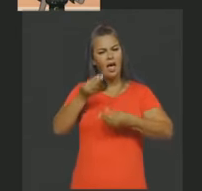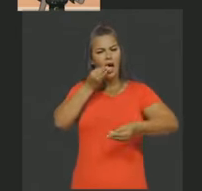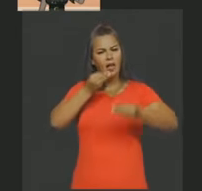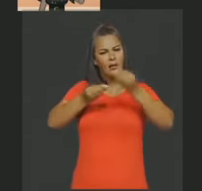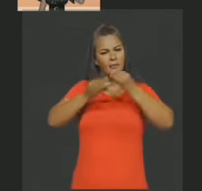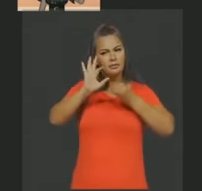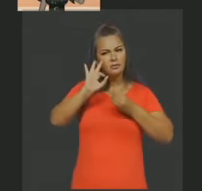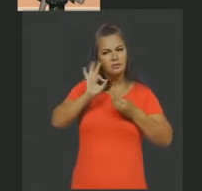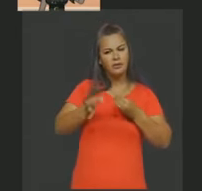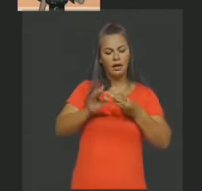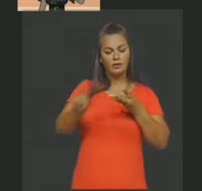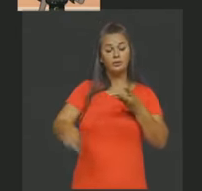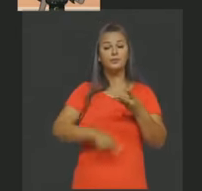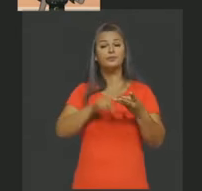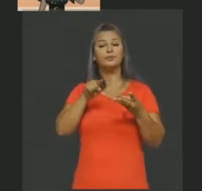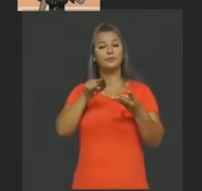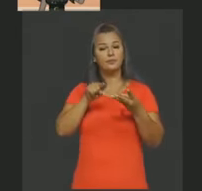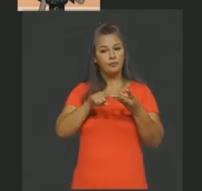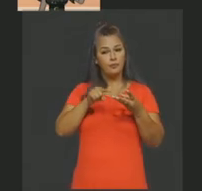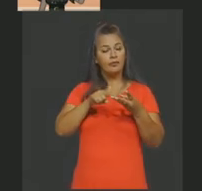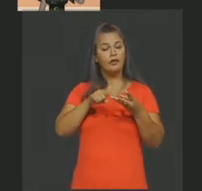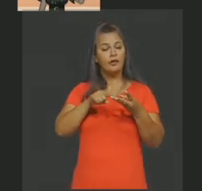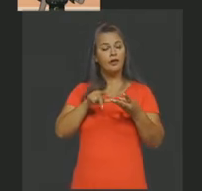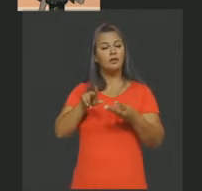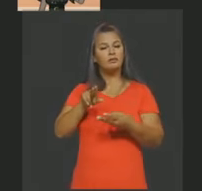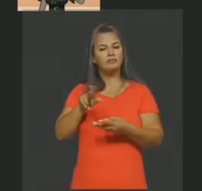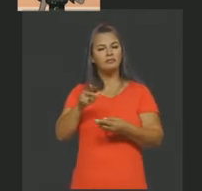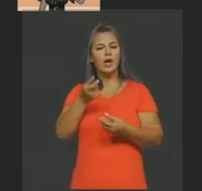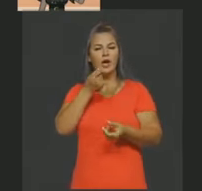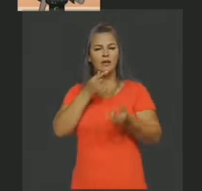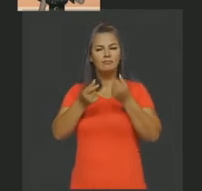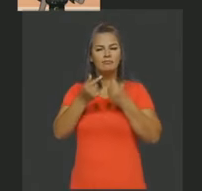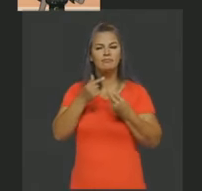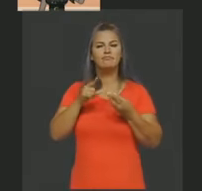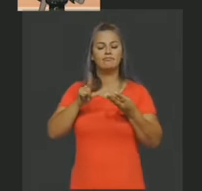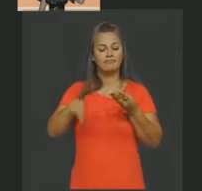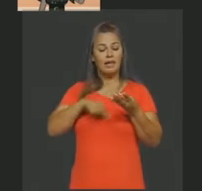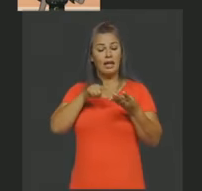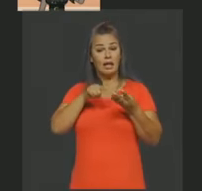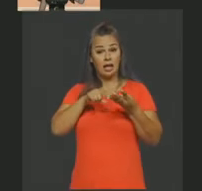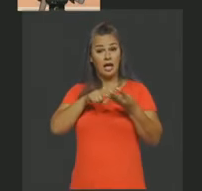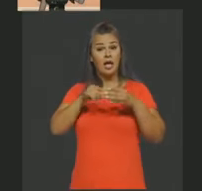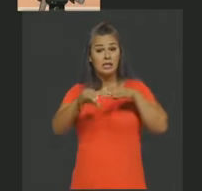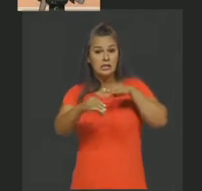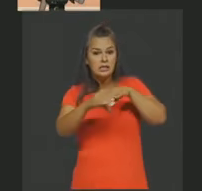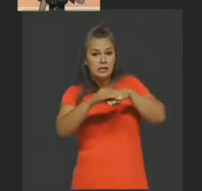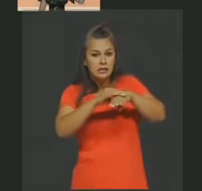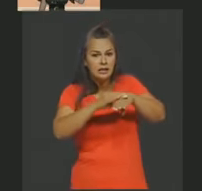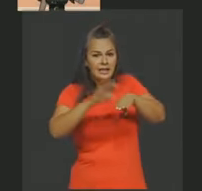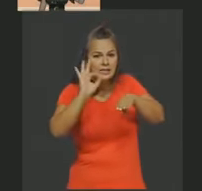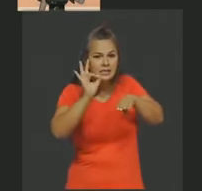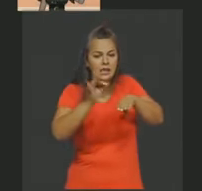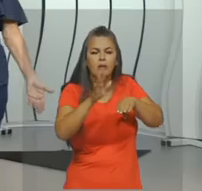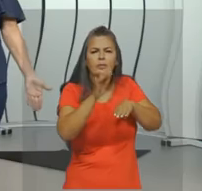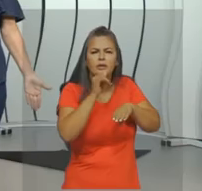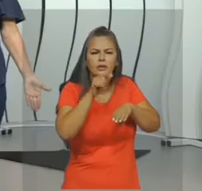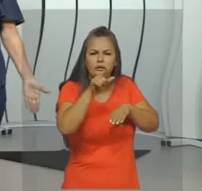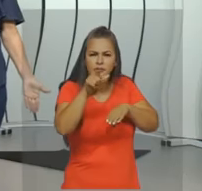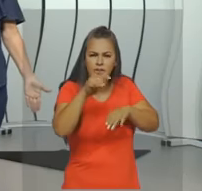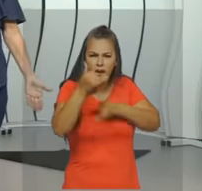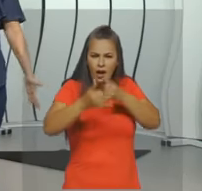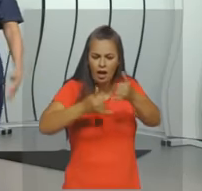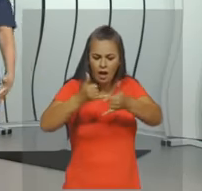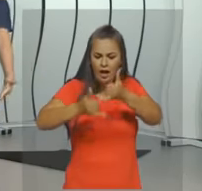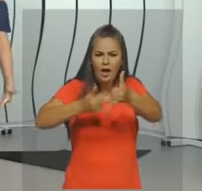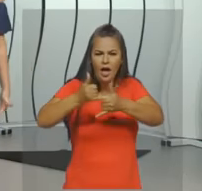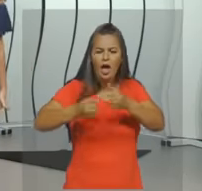energia. Utilizar fontes de cálcio também, né? Utilizar calçado adequado, um calçado inadequado, você não vai correr com um salto,